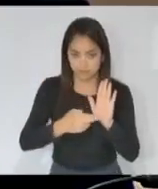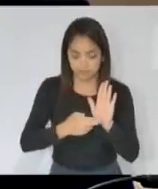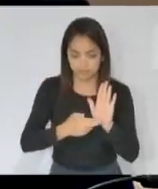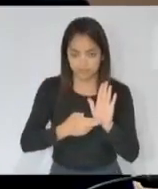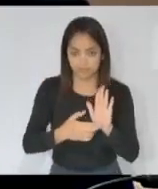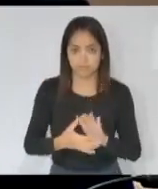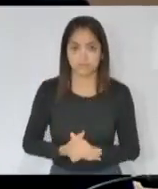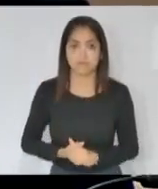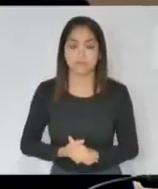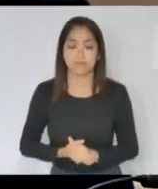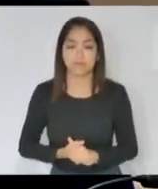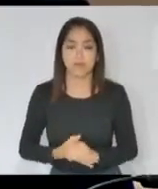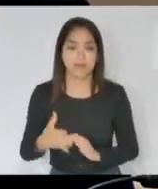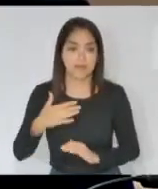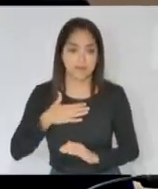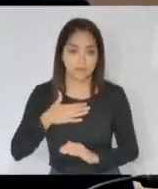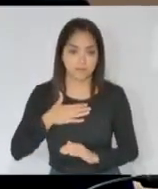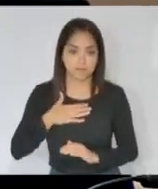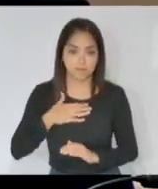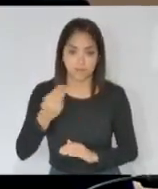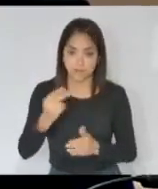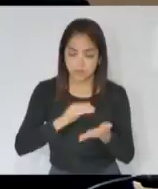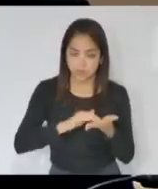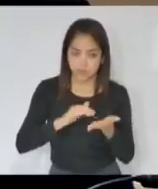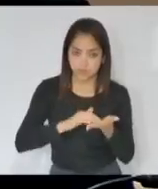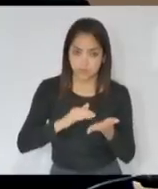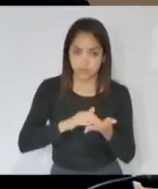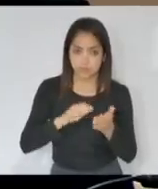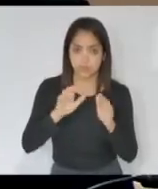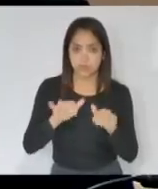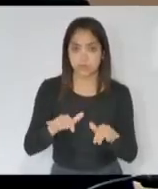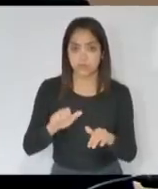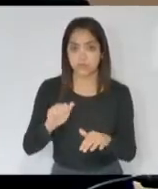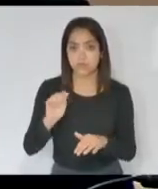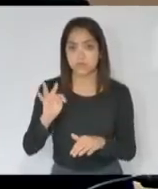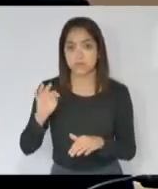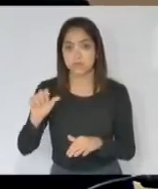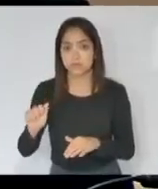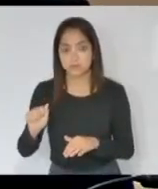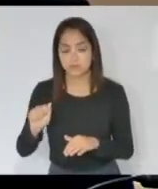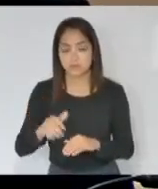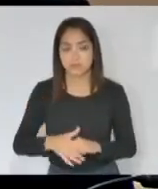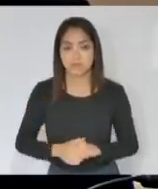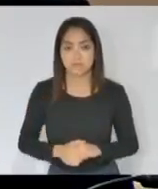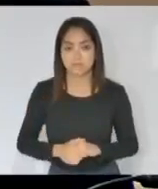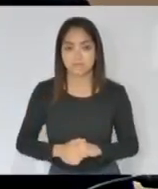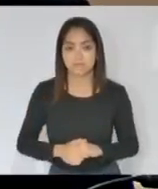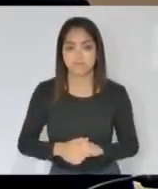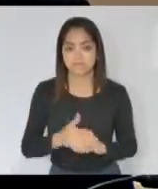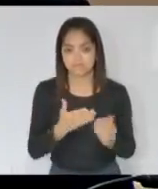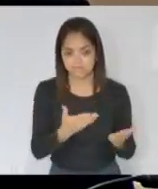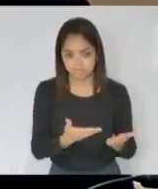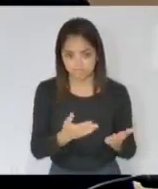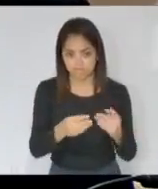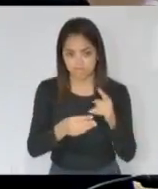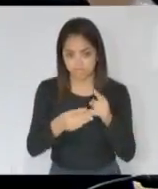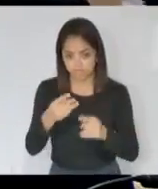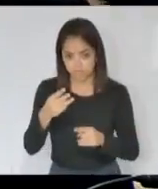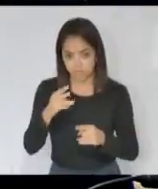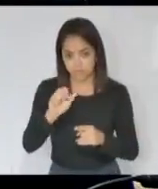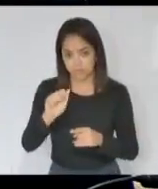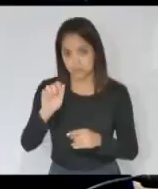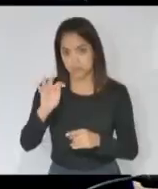regimental. Para constar, eu, segundo secretário, lavrei a presente ata. Senhor presidente,